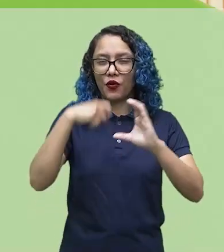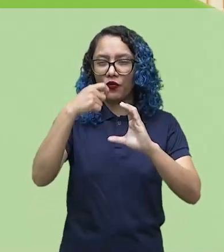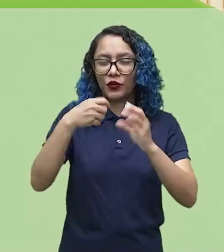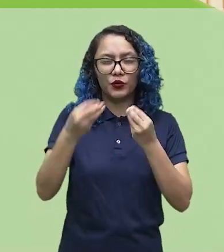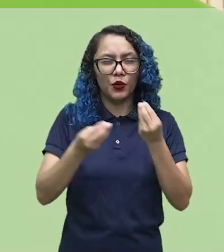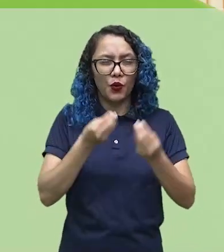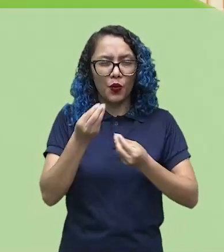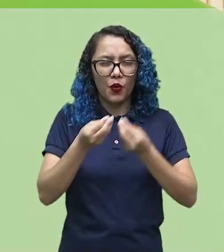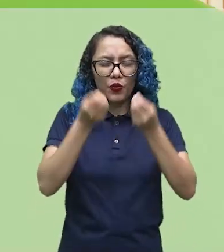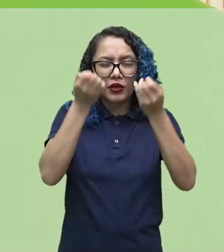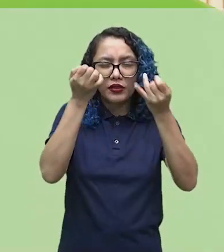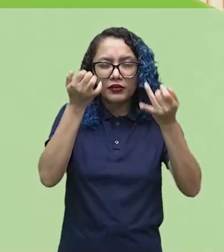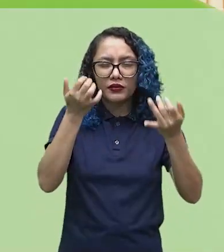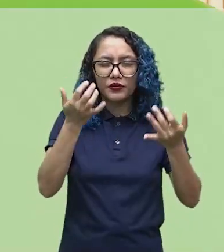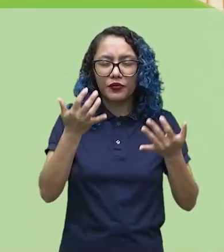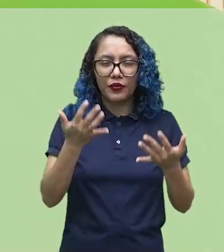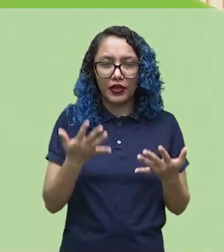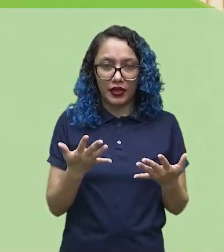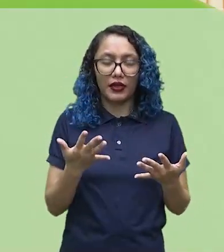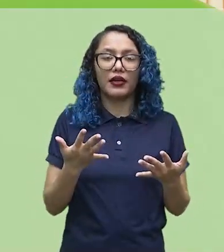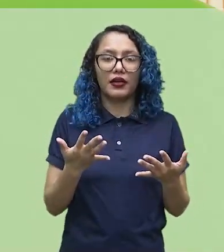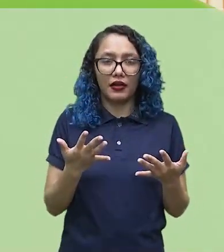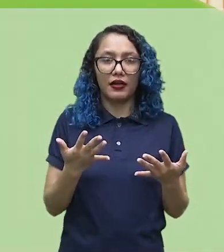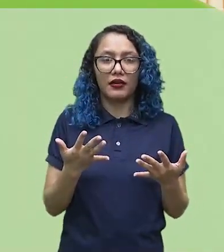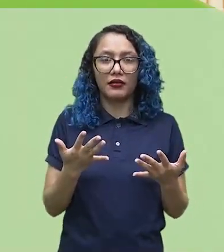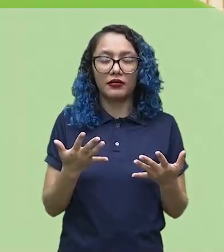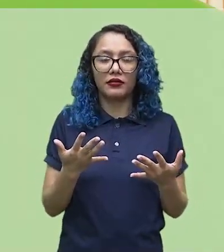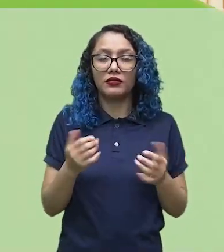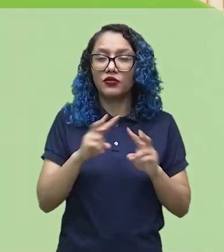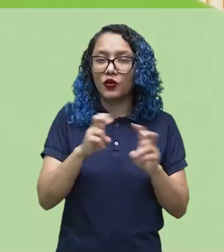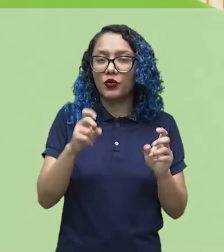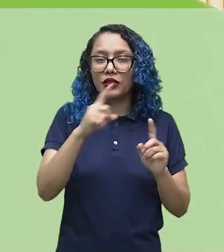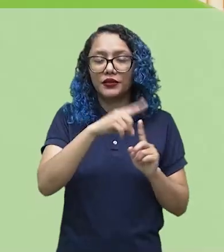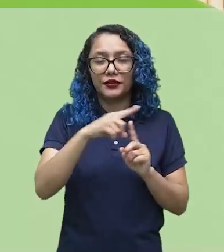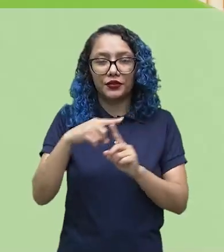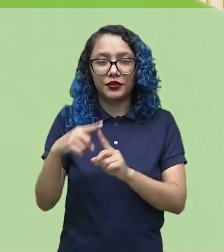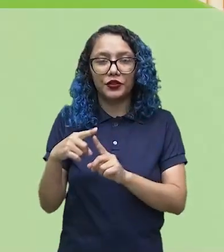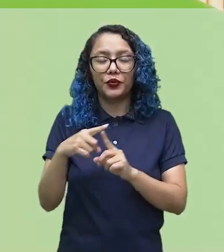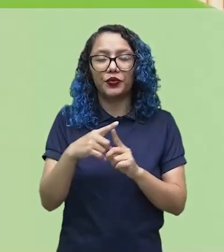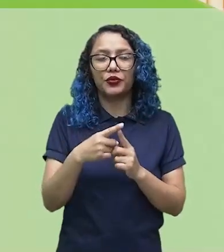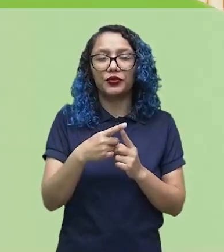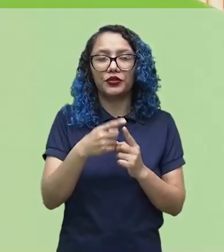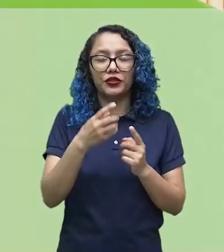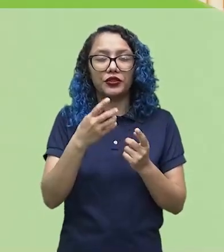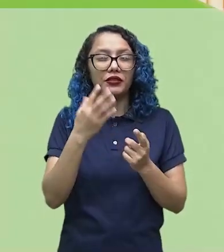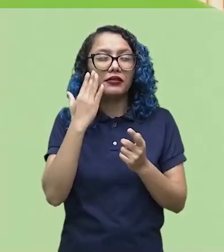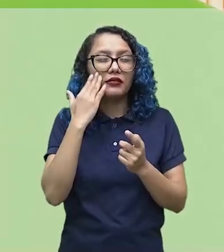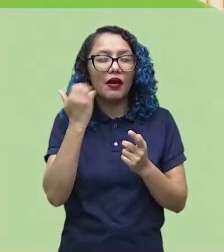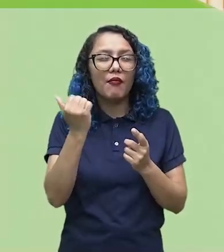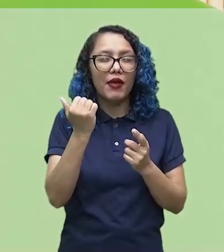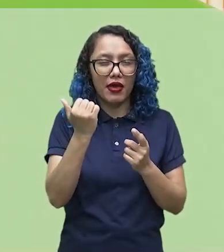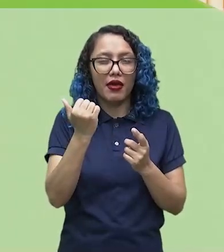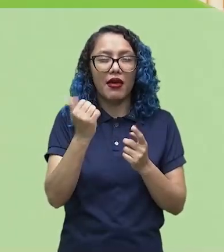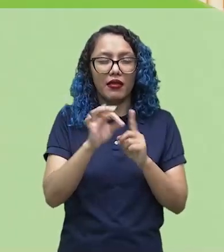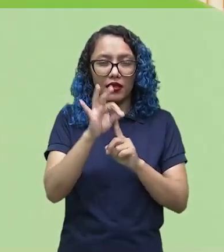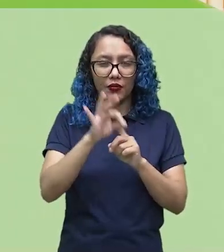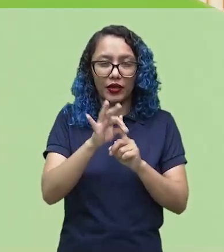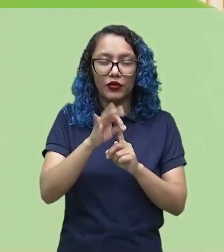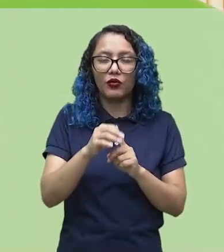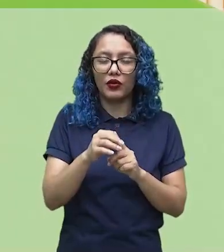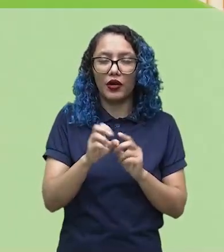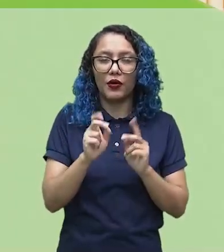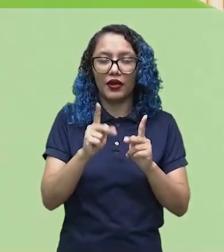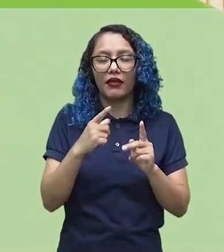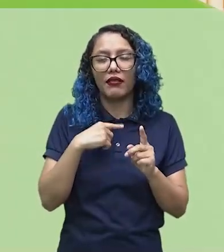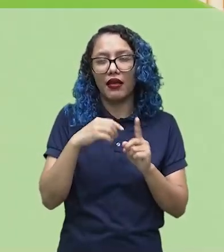essa descrição, principalmente dessas escalas diferentes, tá, para medir a temperatura além do grau Celsius, tá?